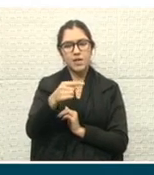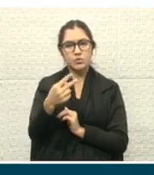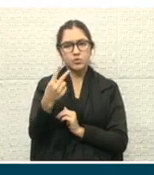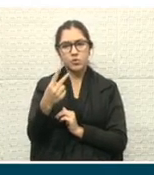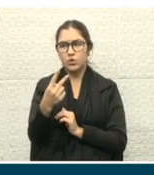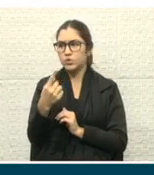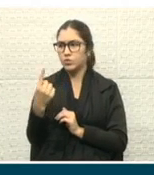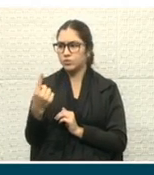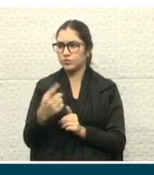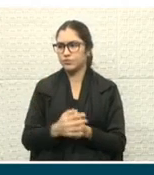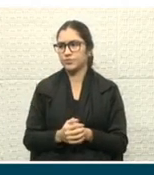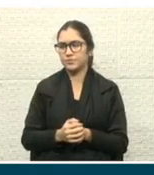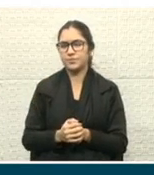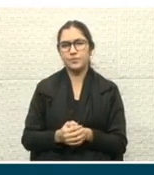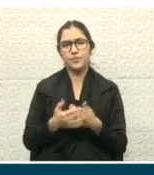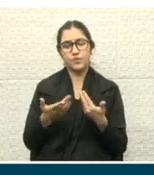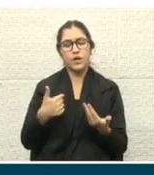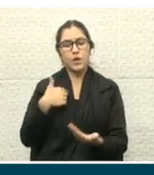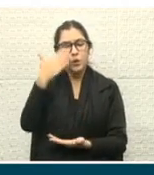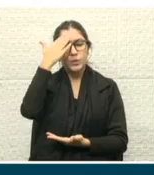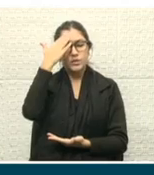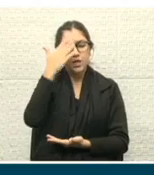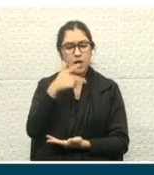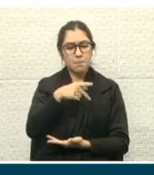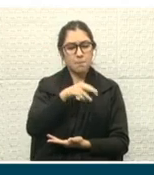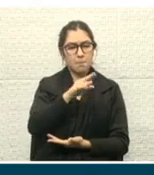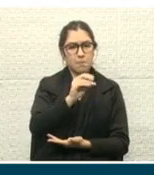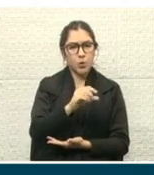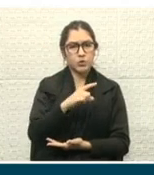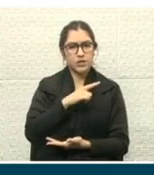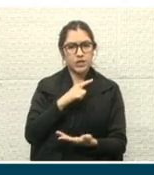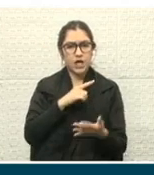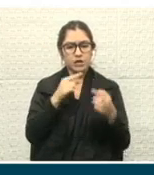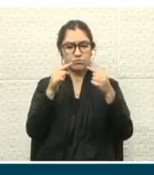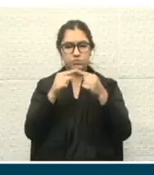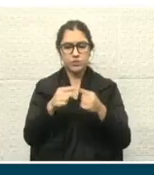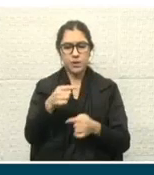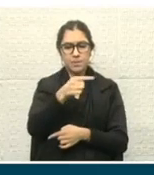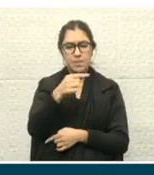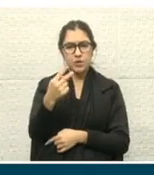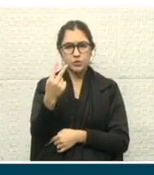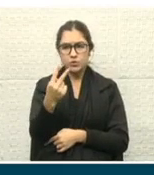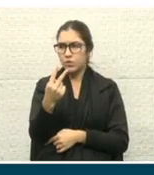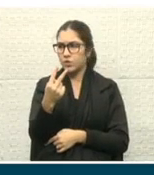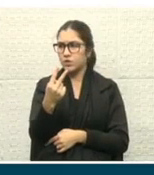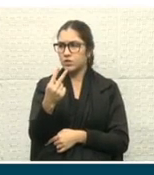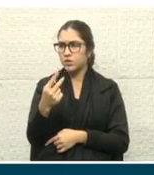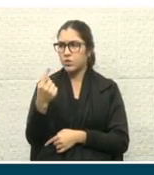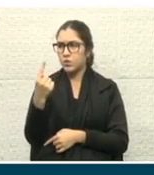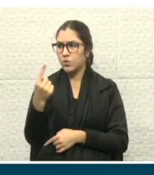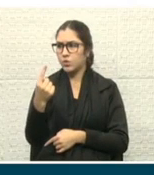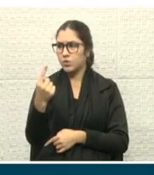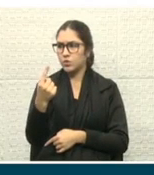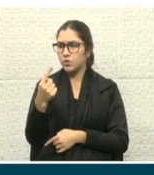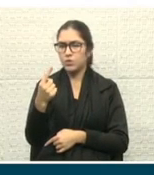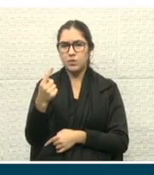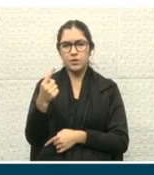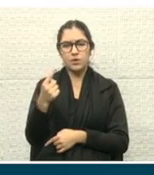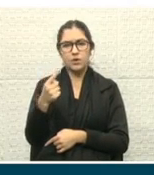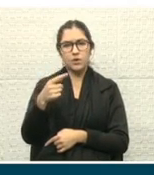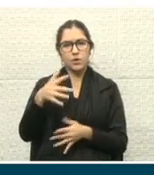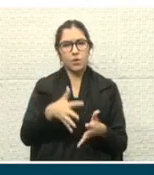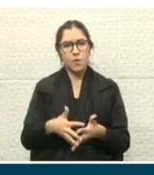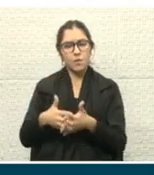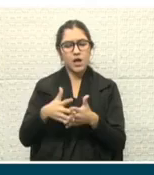1. Então, se eu sei que o ponto tem coordenadas menos 2 e 1 no plano